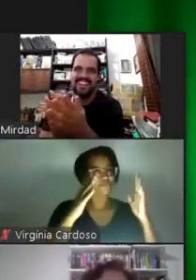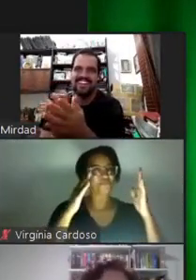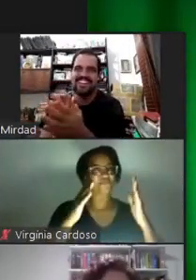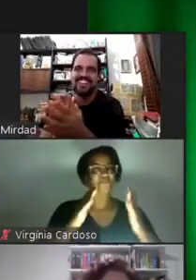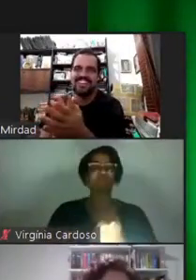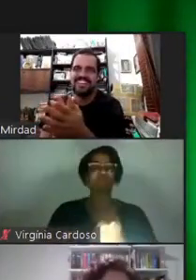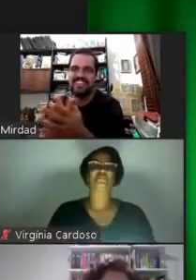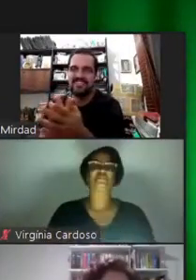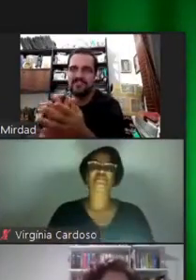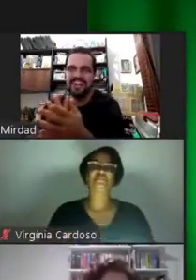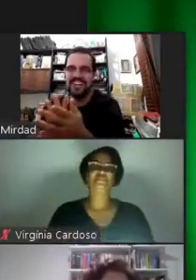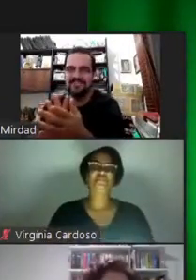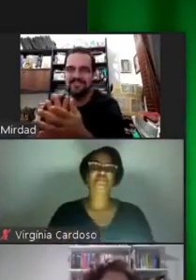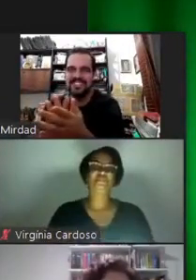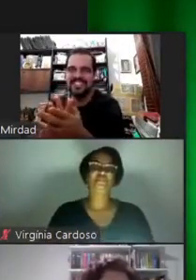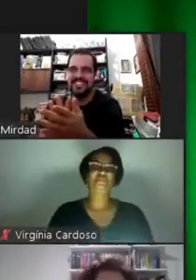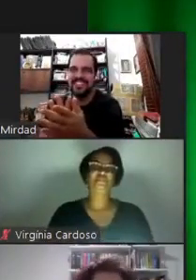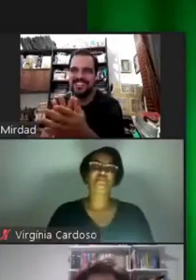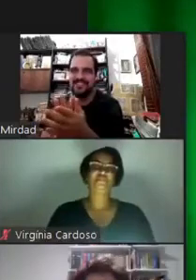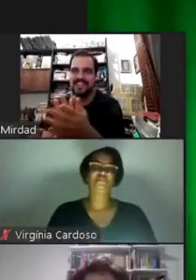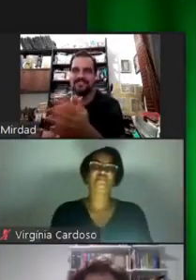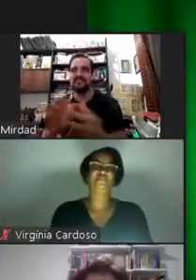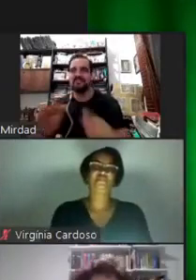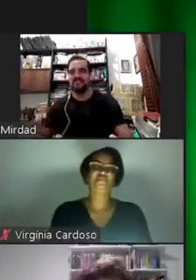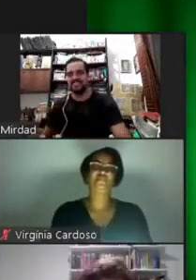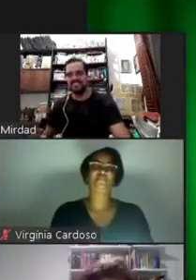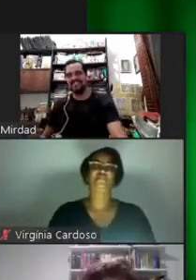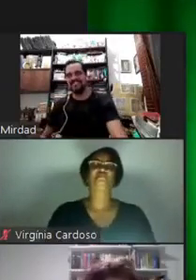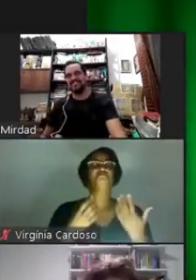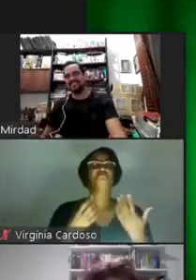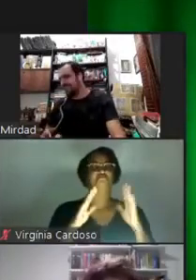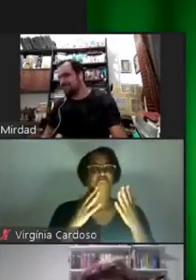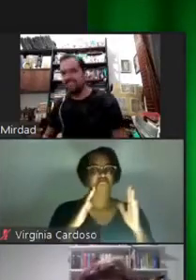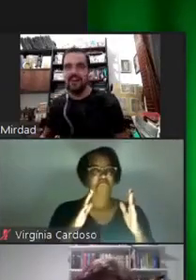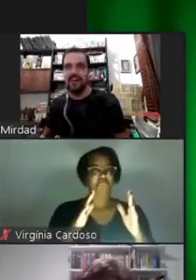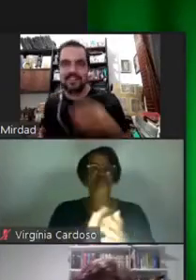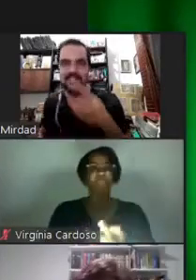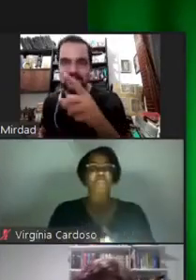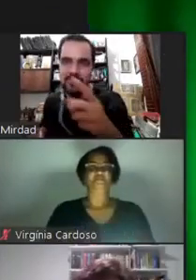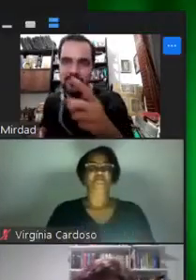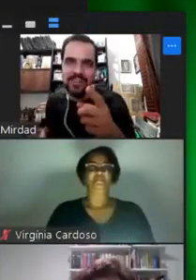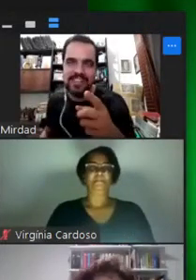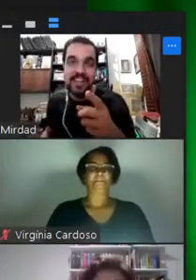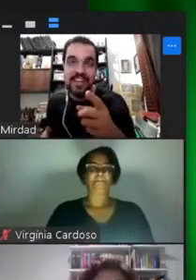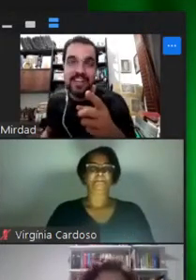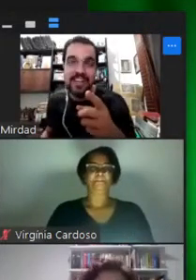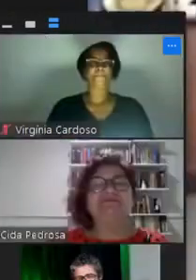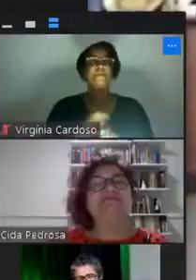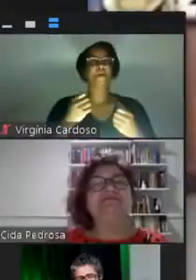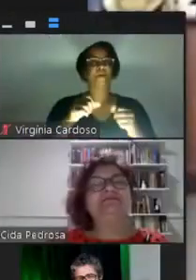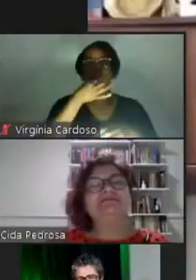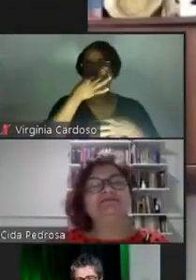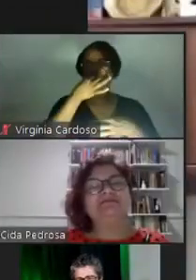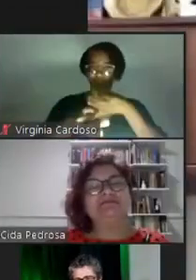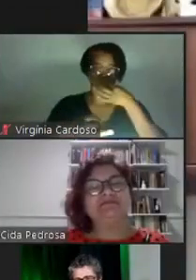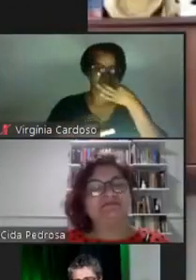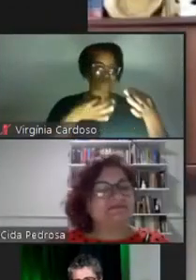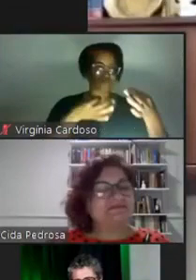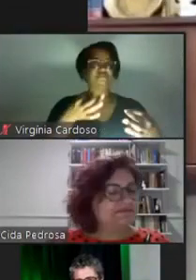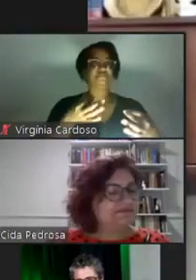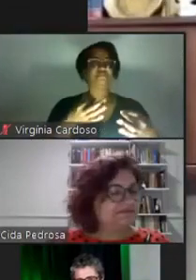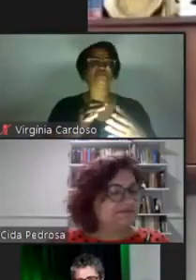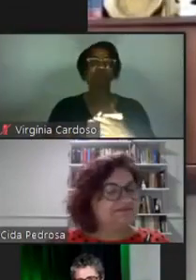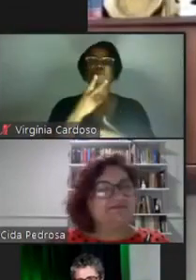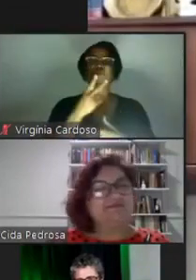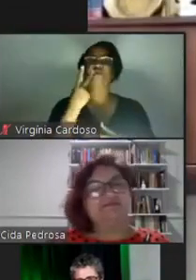Você, me dá, uma poesia aí, virou maravilha, um sarau. Bravo! Maravilha! Maravilha. Não, tem que comentar, aquele pedaço que você fala